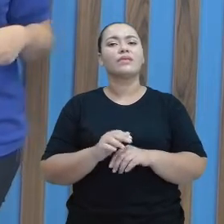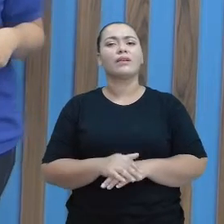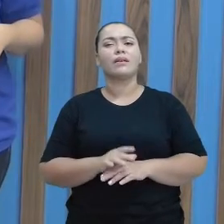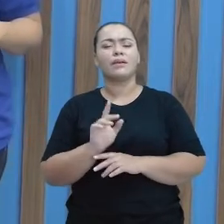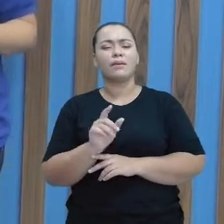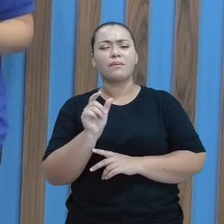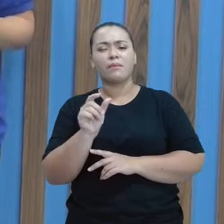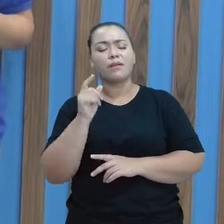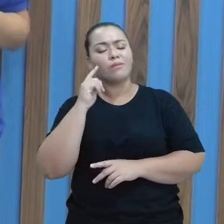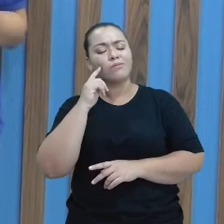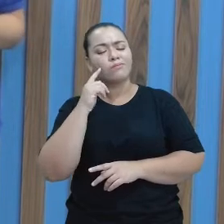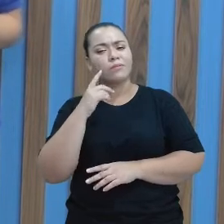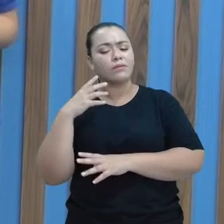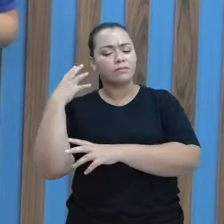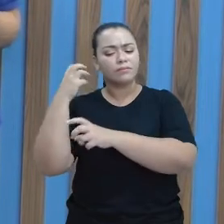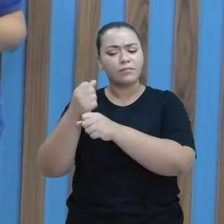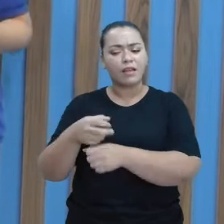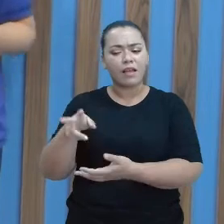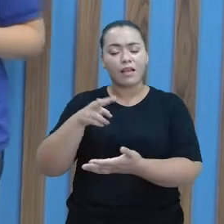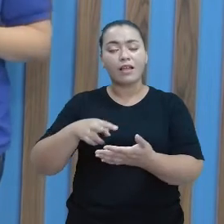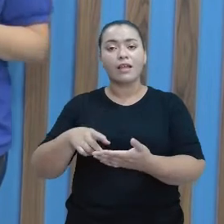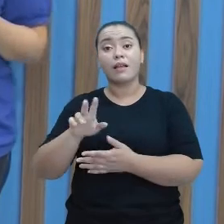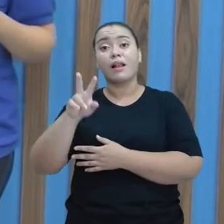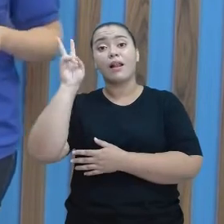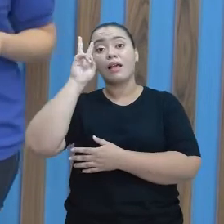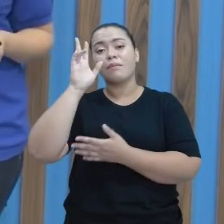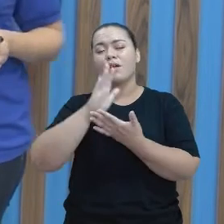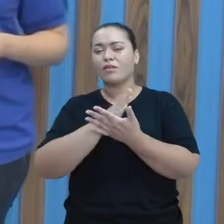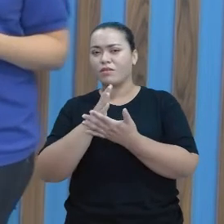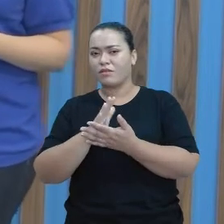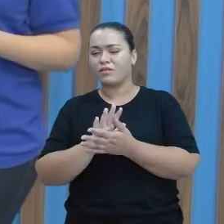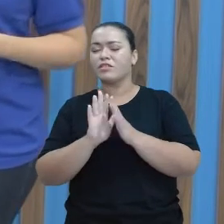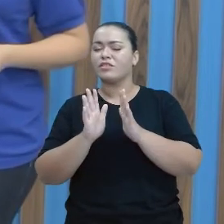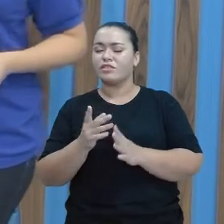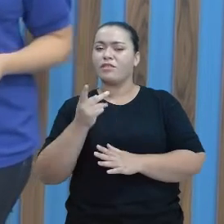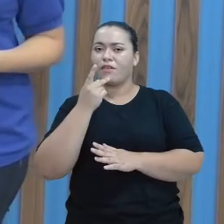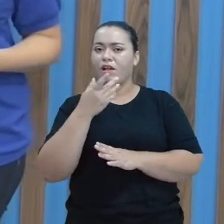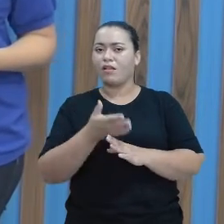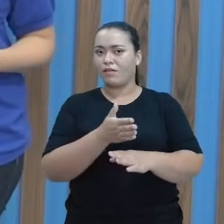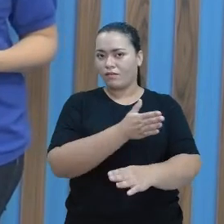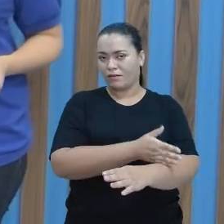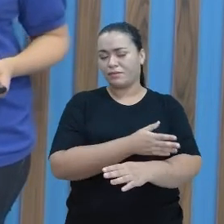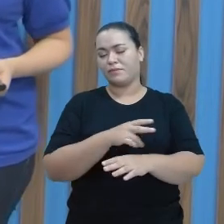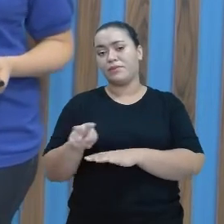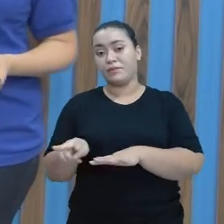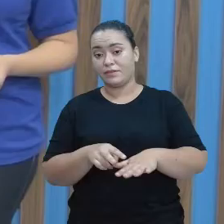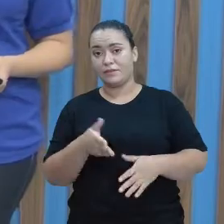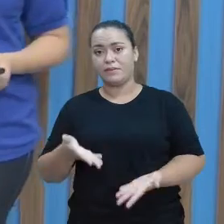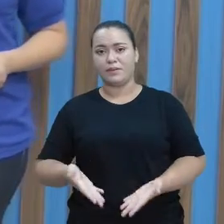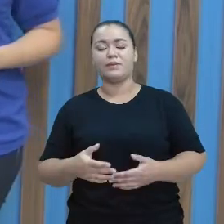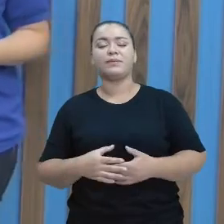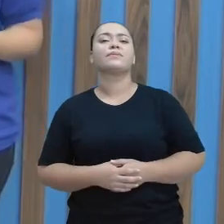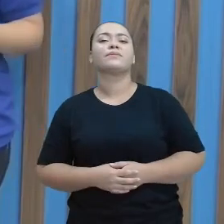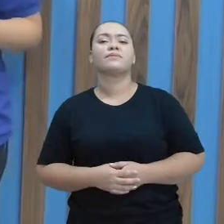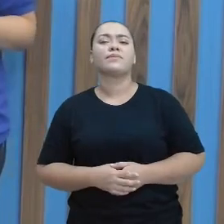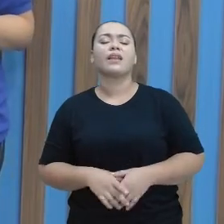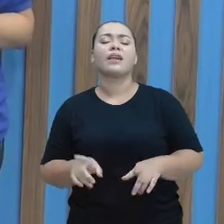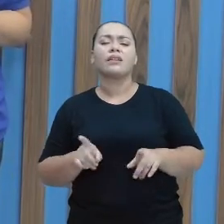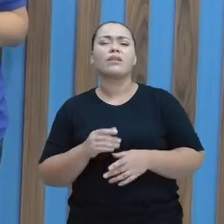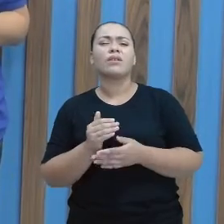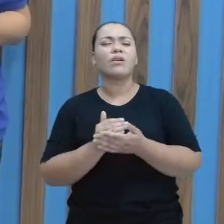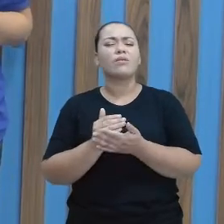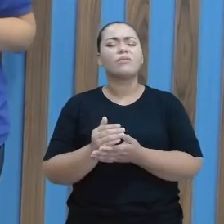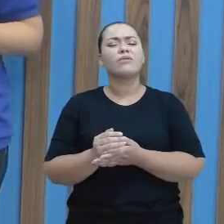breve revisão para lembrar de algumas coisas que a gente já trabalhou nas 2 aulas dessa semana, tá certo? A gente começou